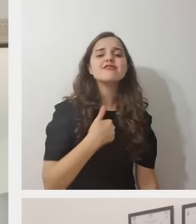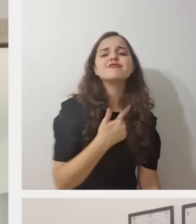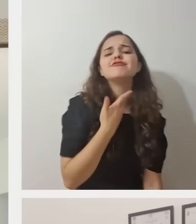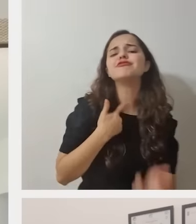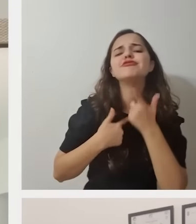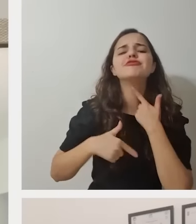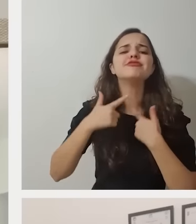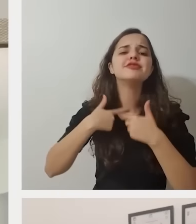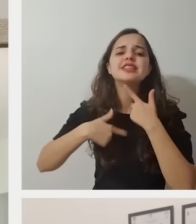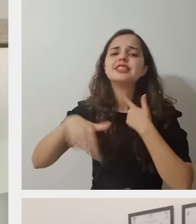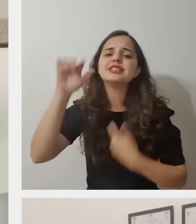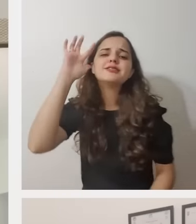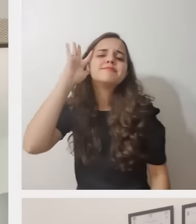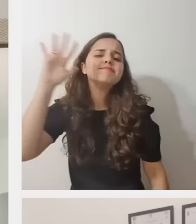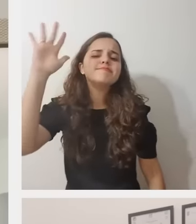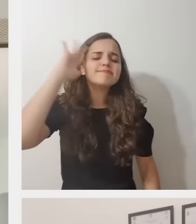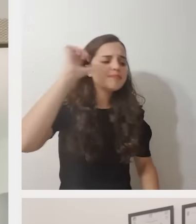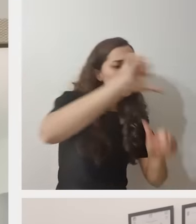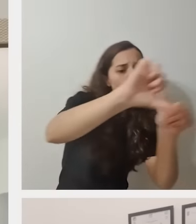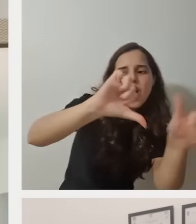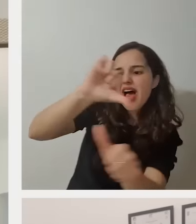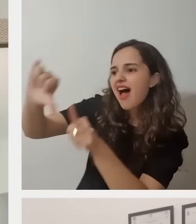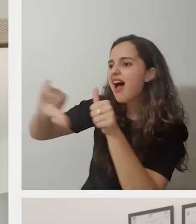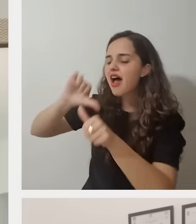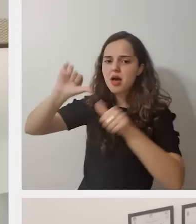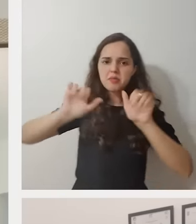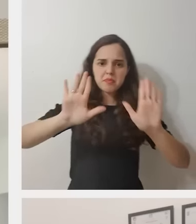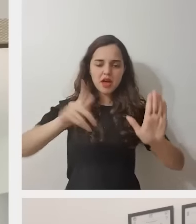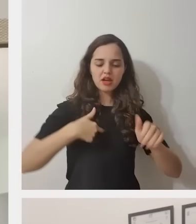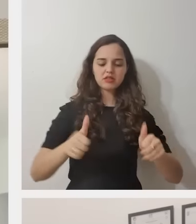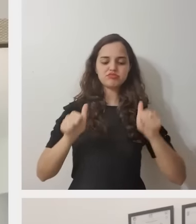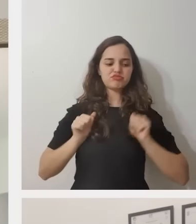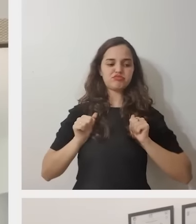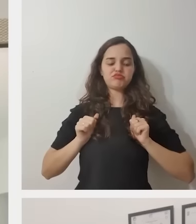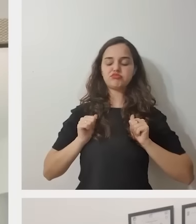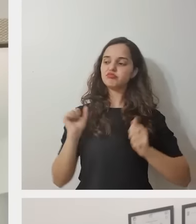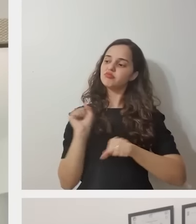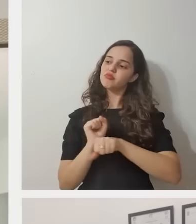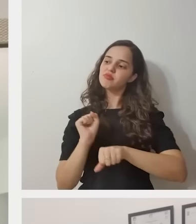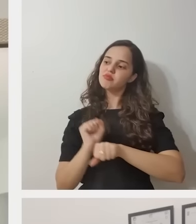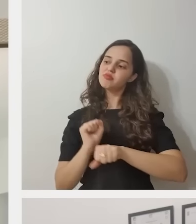Mas se eu aqui só esperar, eu sou um